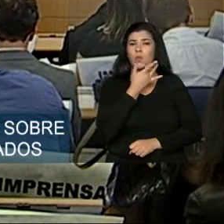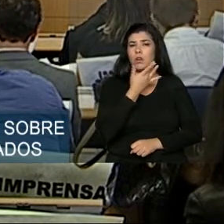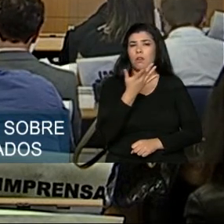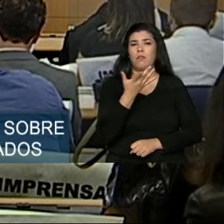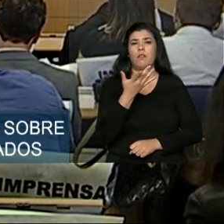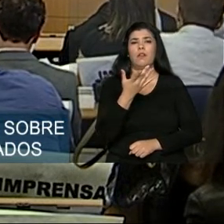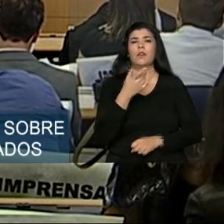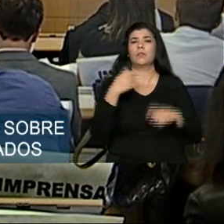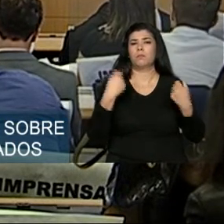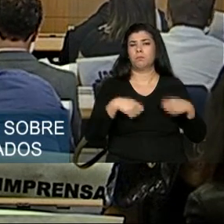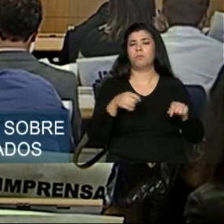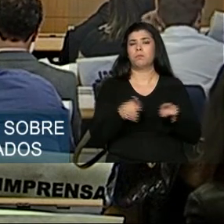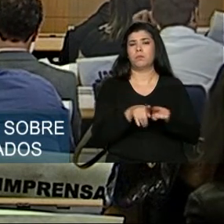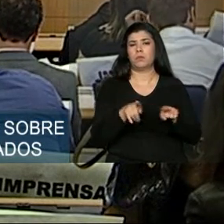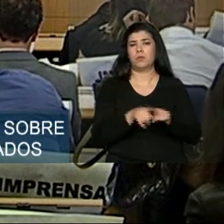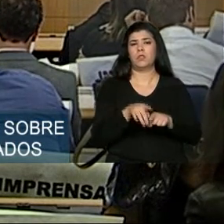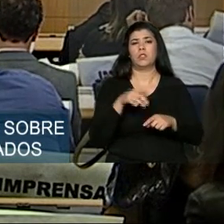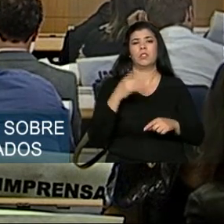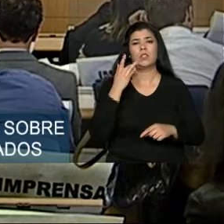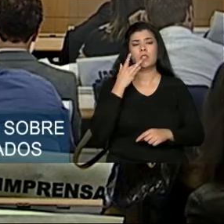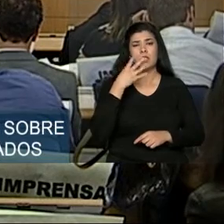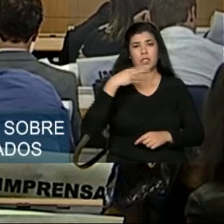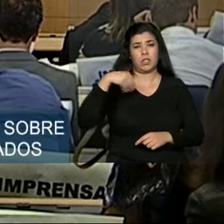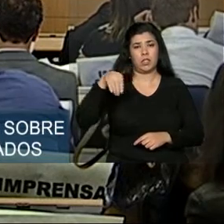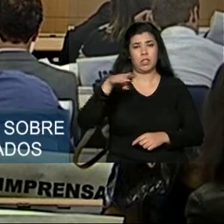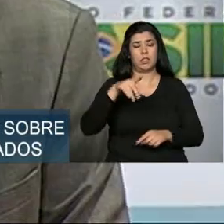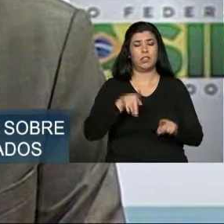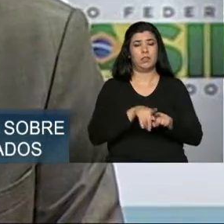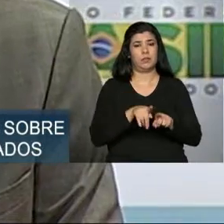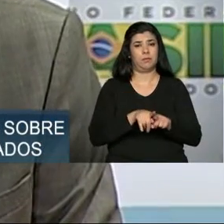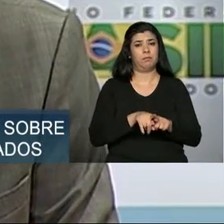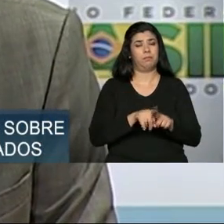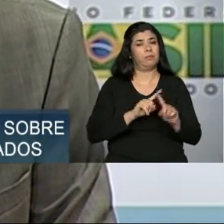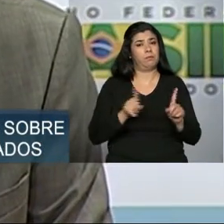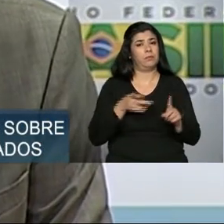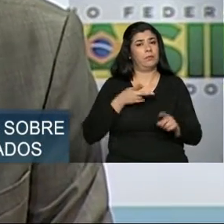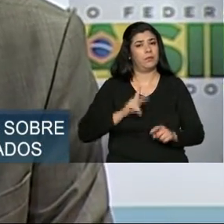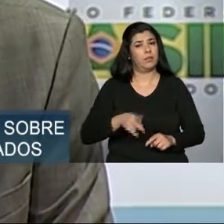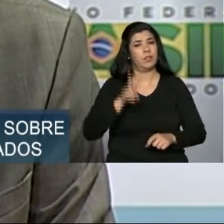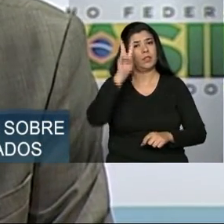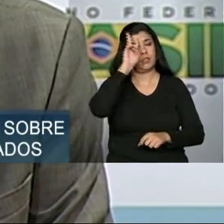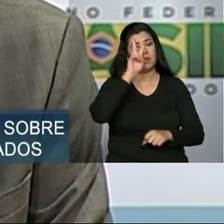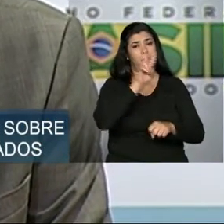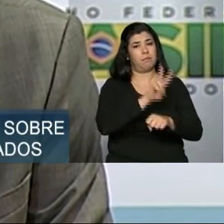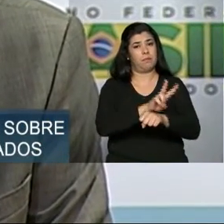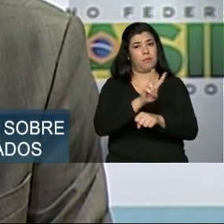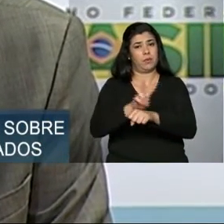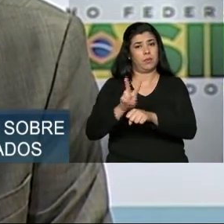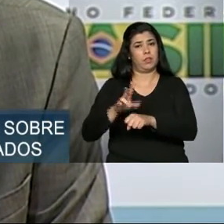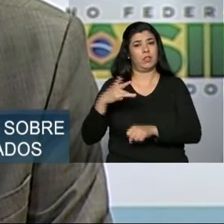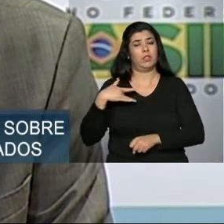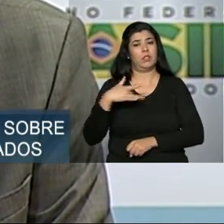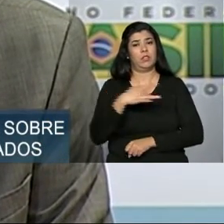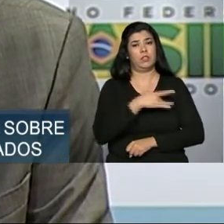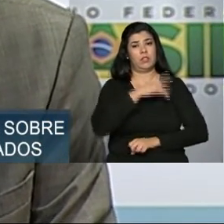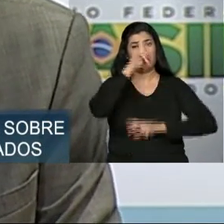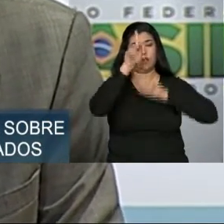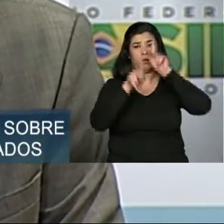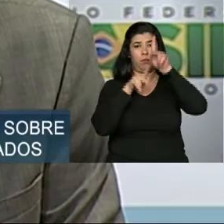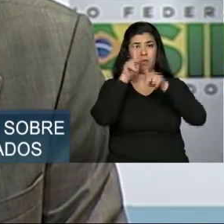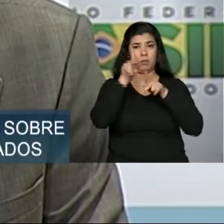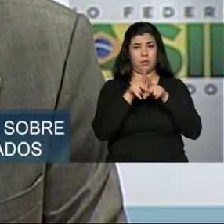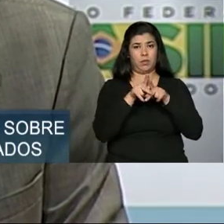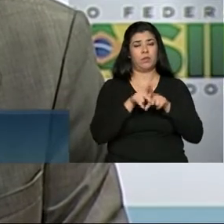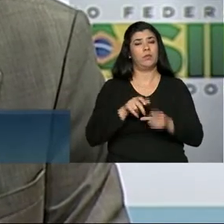nossa necessidade de sal, né, do gosto do sal, mas fazendo a proteção da saúde da nossa população. Eu